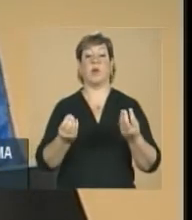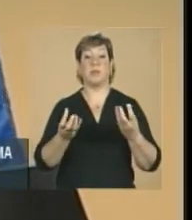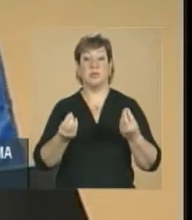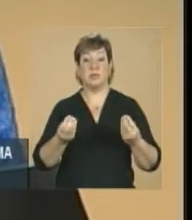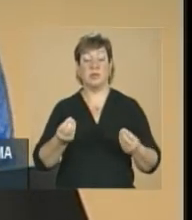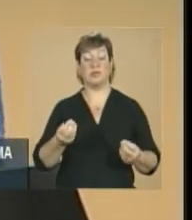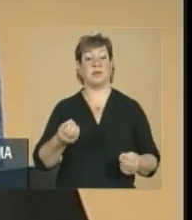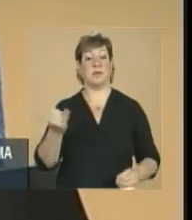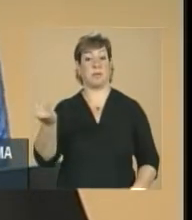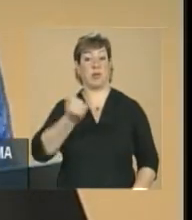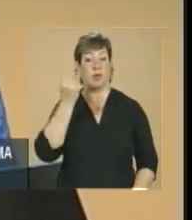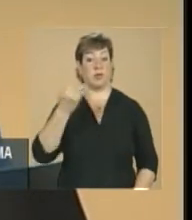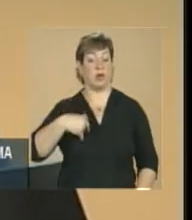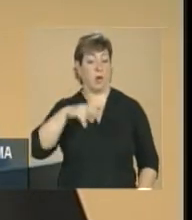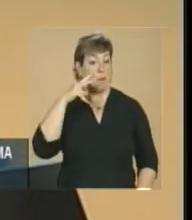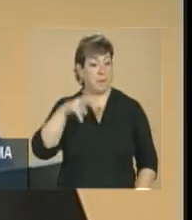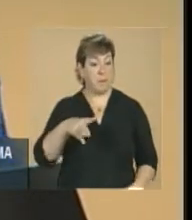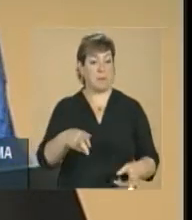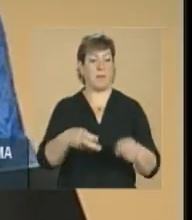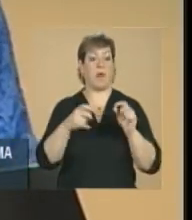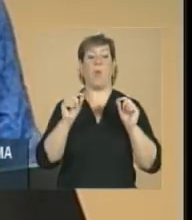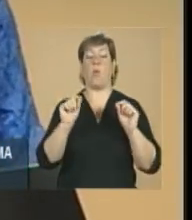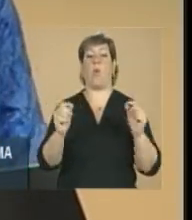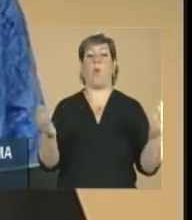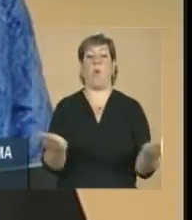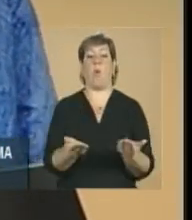gente perceber o que está em questão hoje no Brasil.